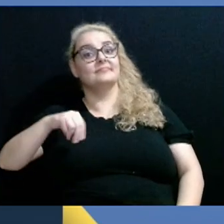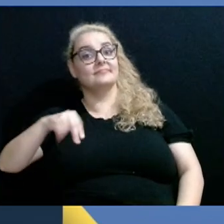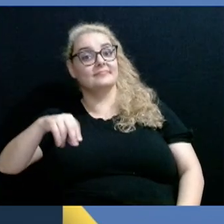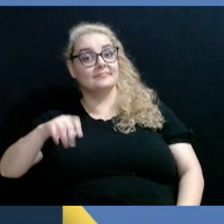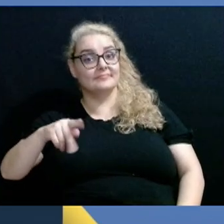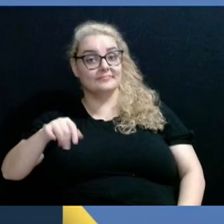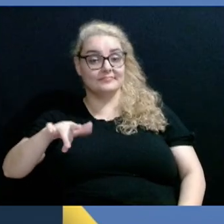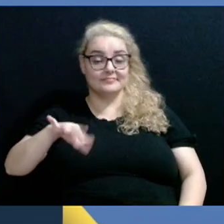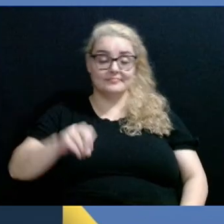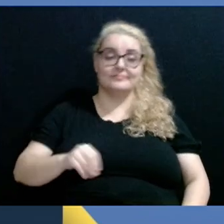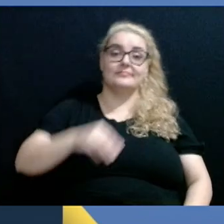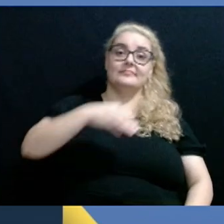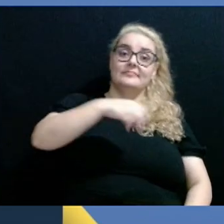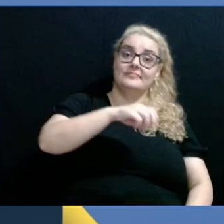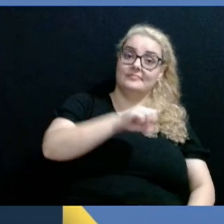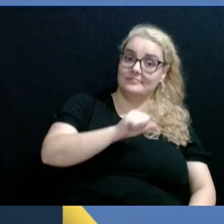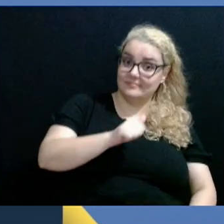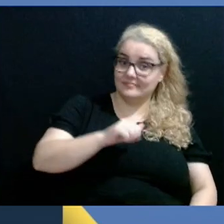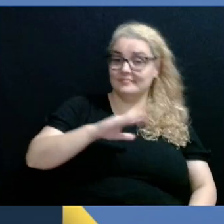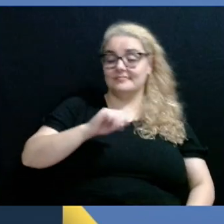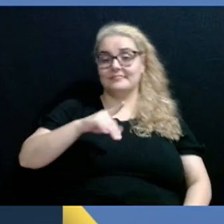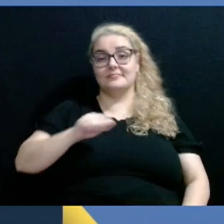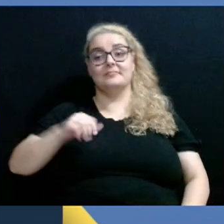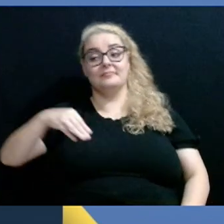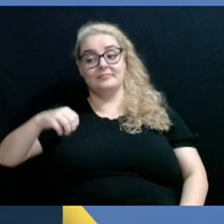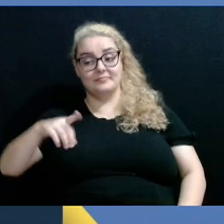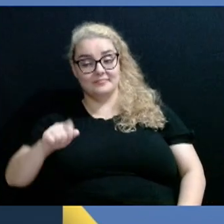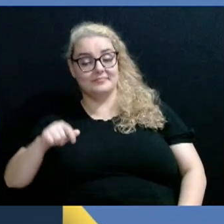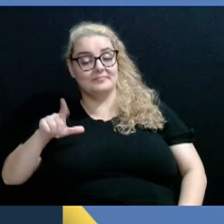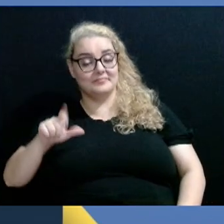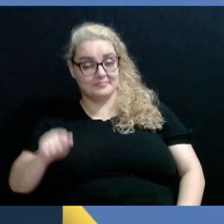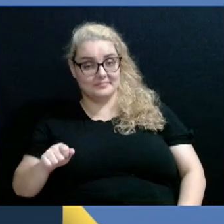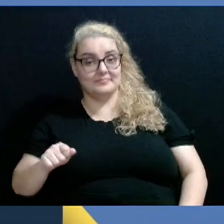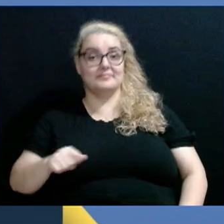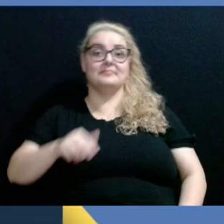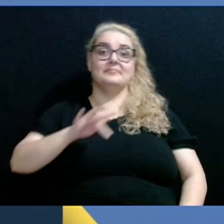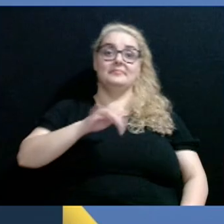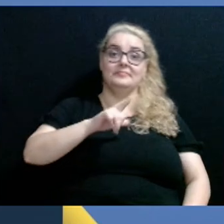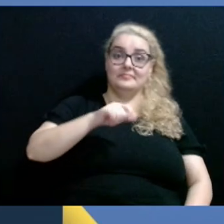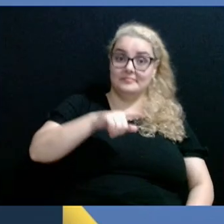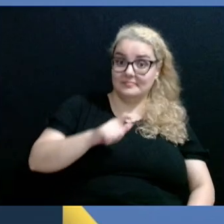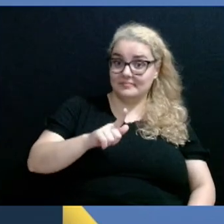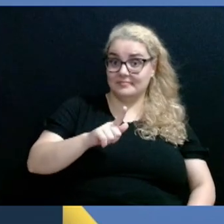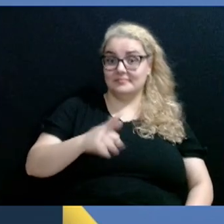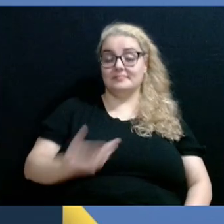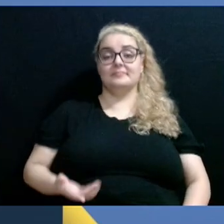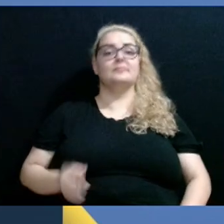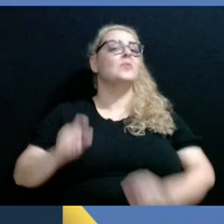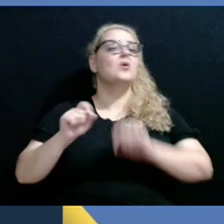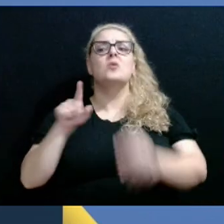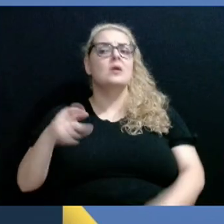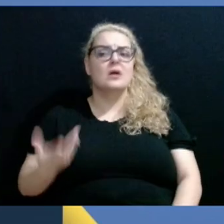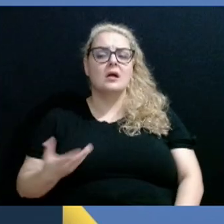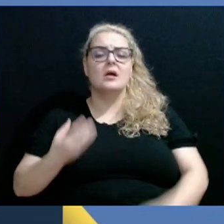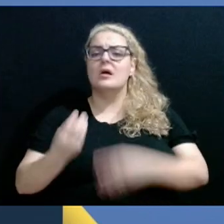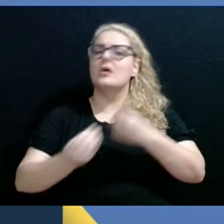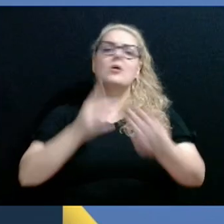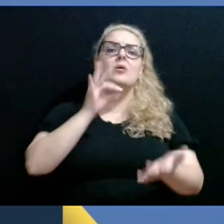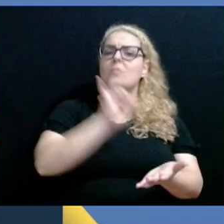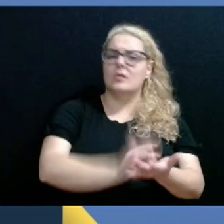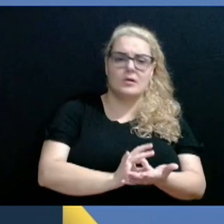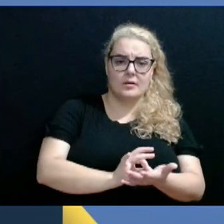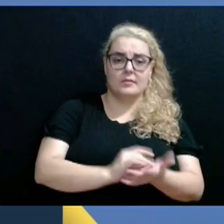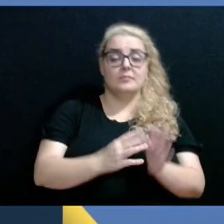Mesa e Cadeira, Mandalá e Flag, a partir de temas como o que é, como se tornou realidade, modelo